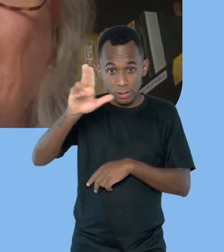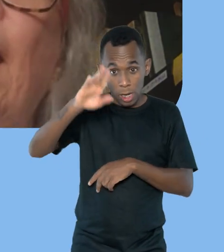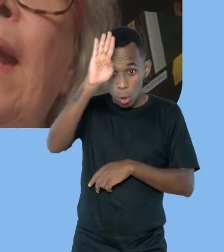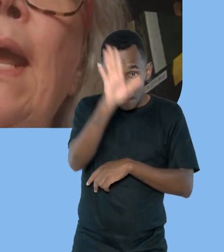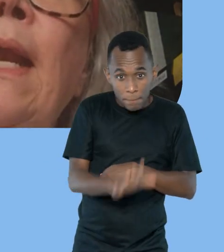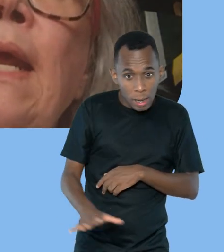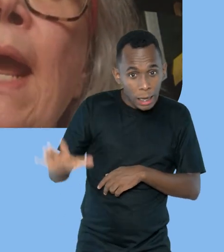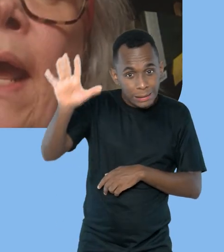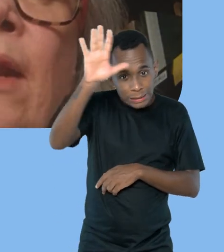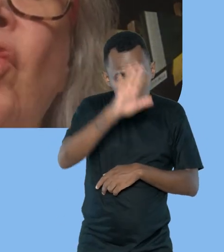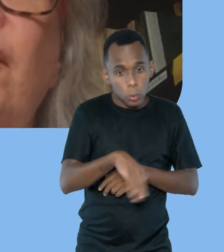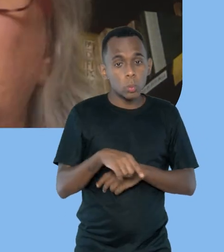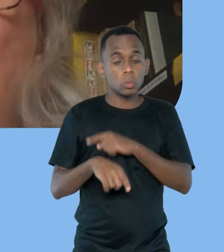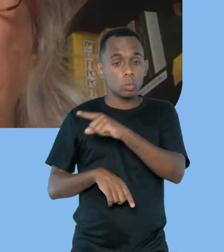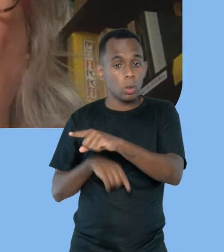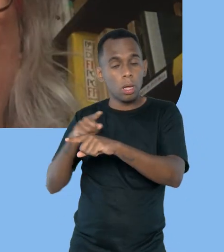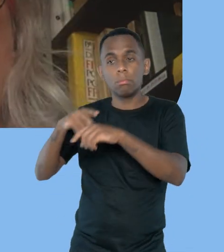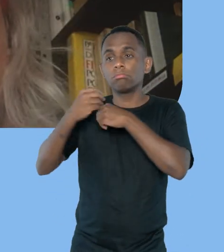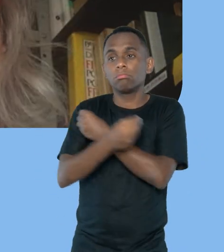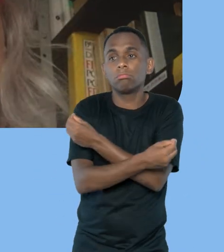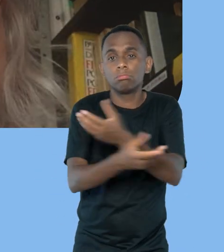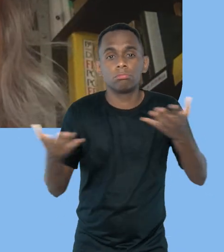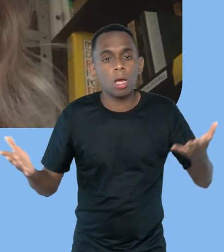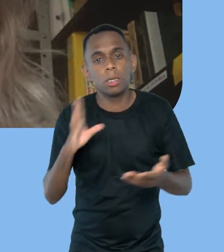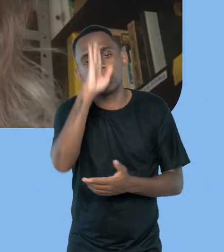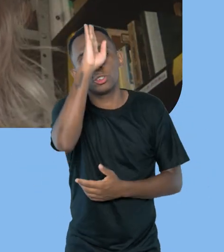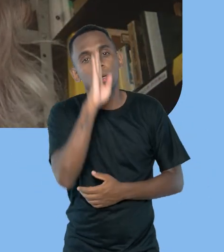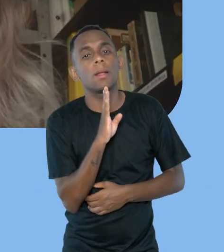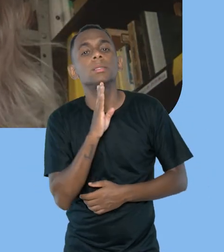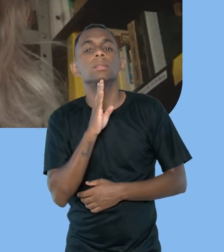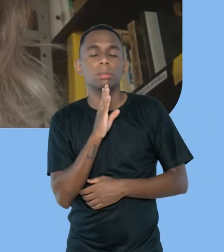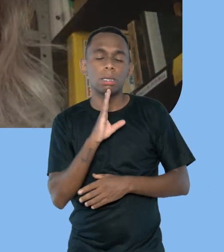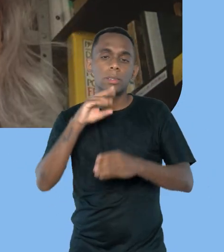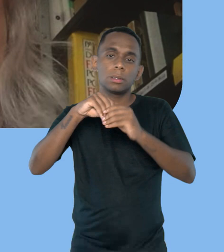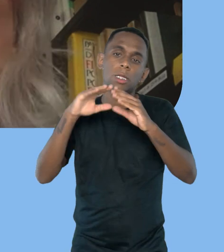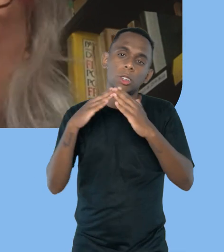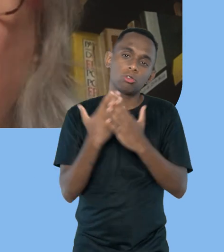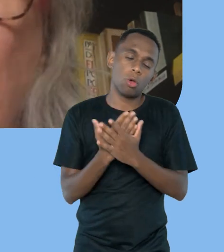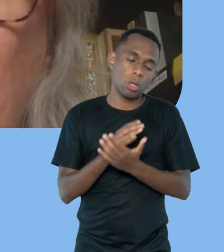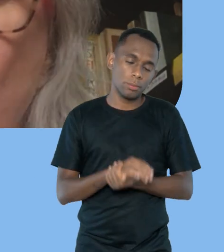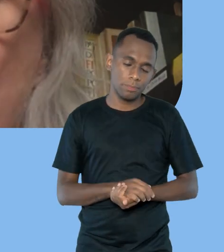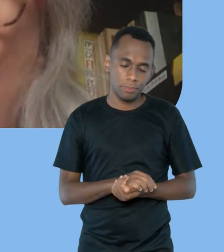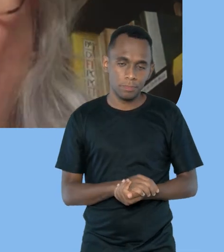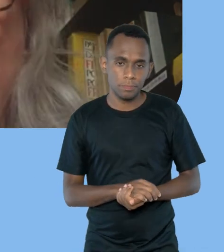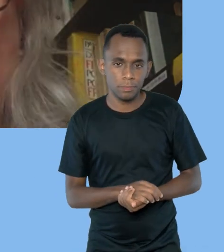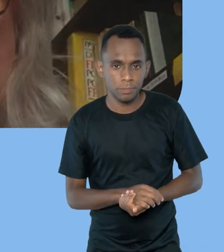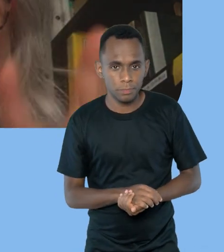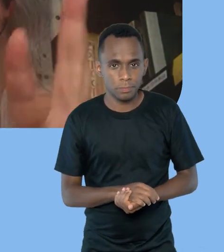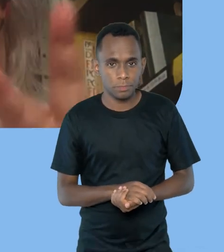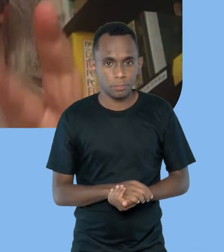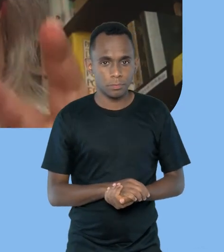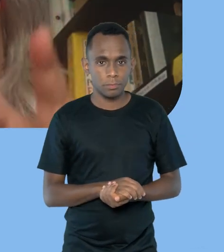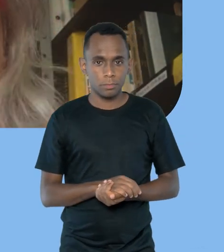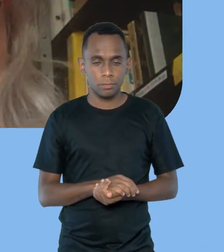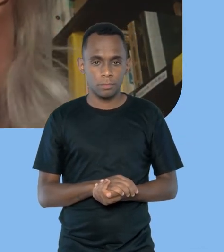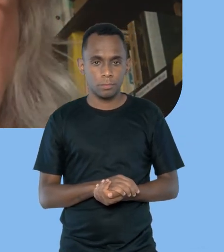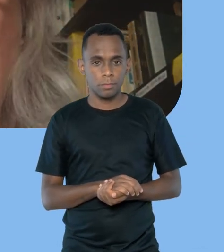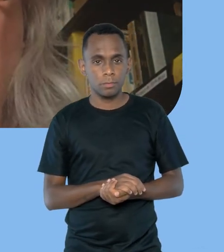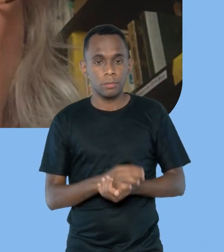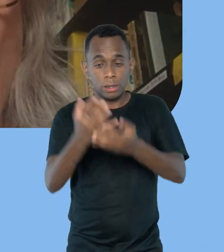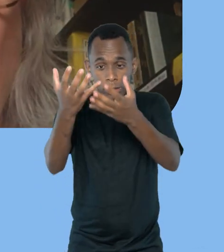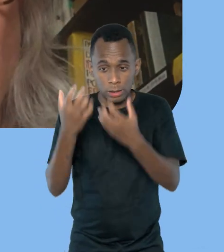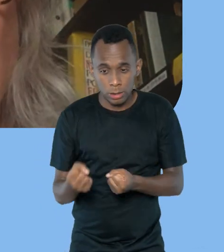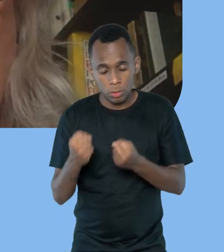e ele era distribuído gratuitamente nas escolas. O processo chamado adoção